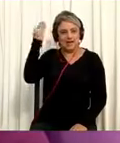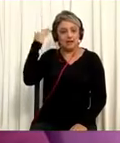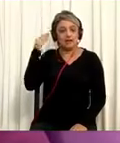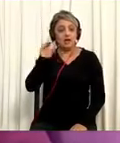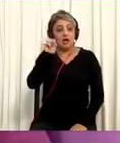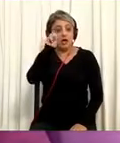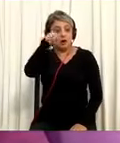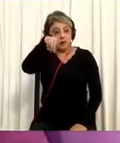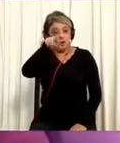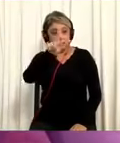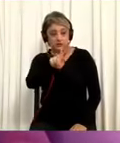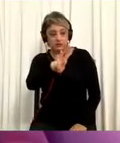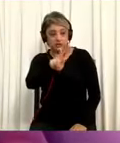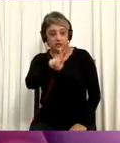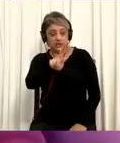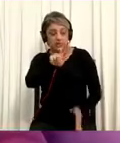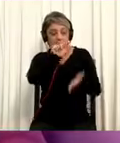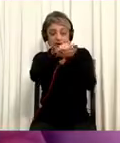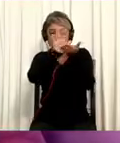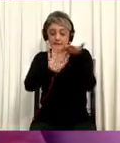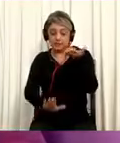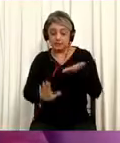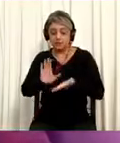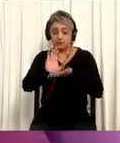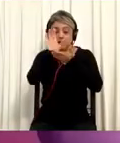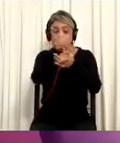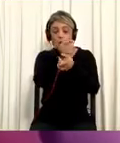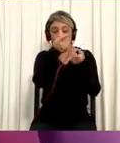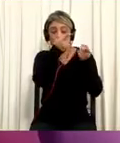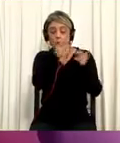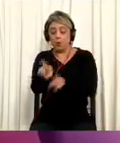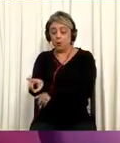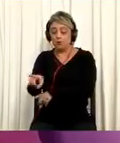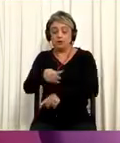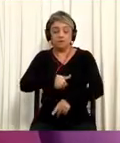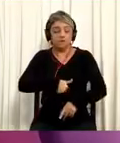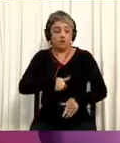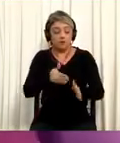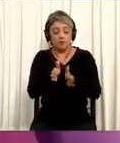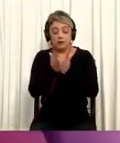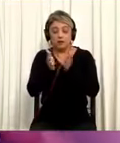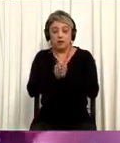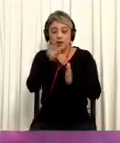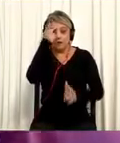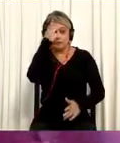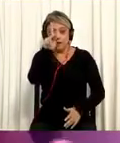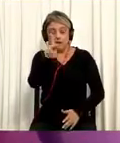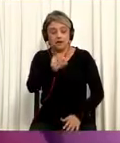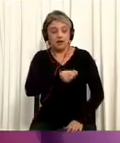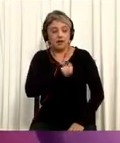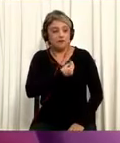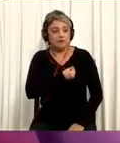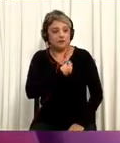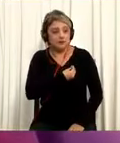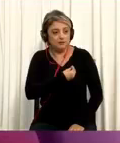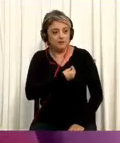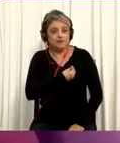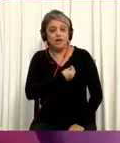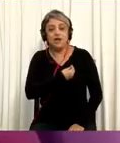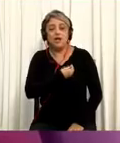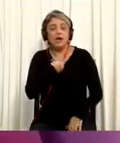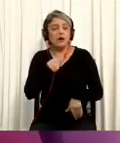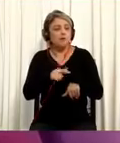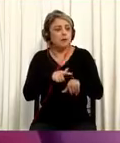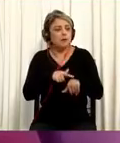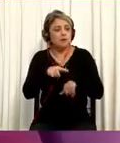do Betinho, Ação da Cidadania contra a Fome, a Miséria e pela Vida. Num momento muito difícil do nosso país,